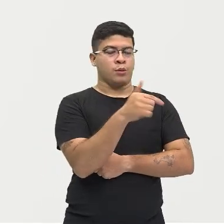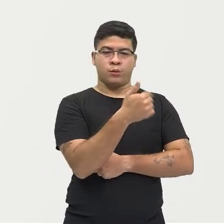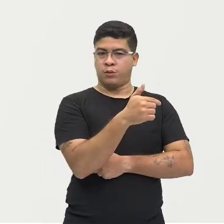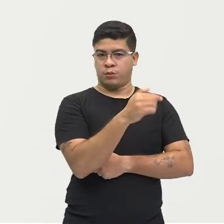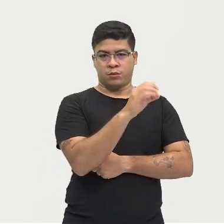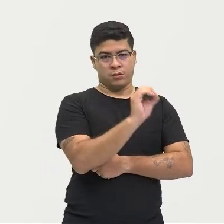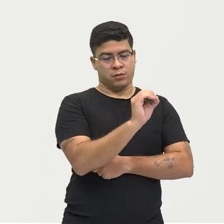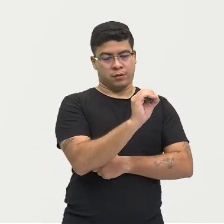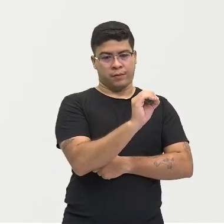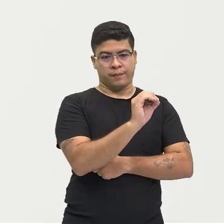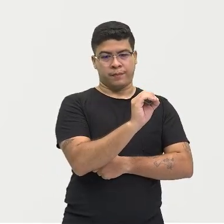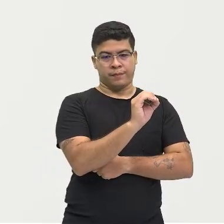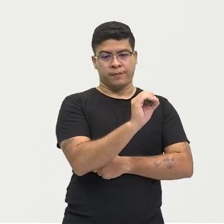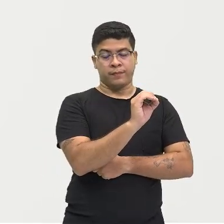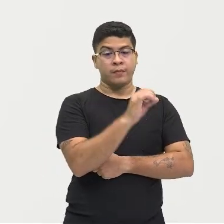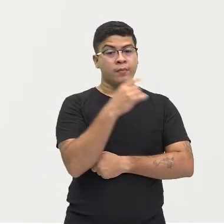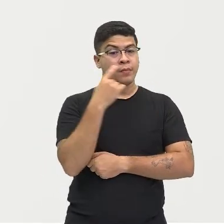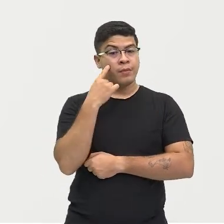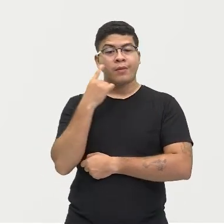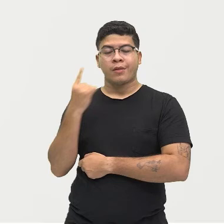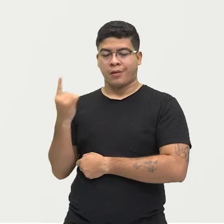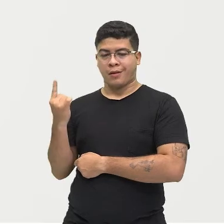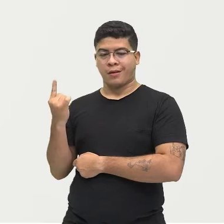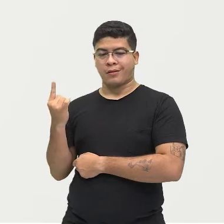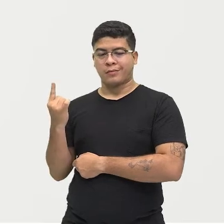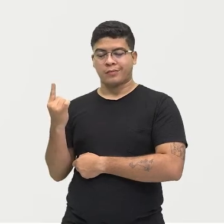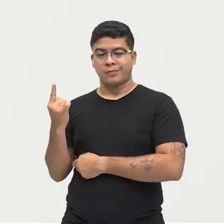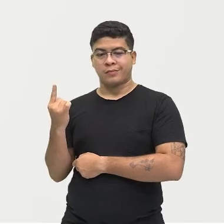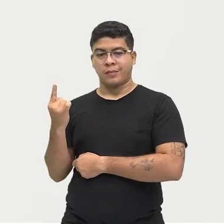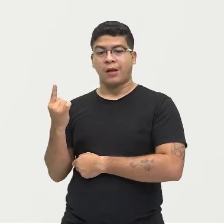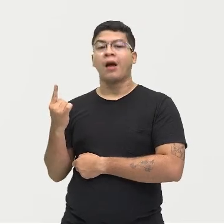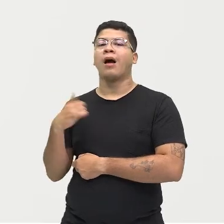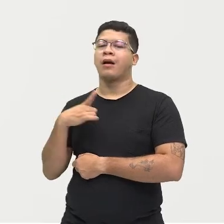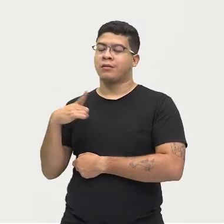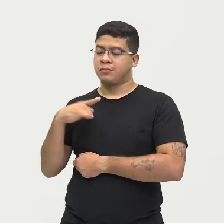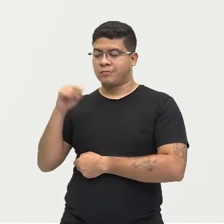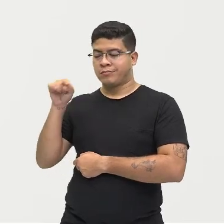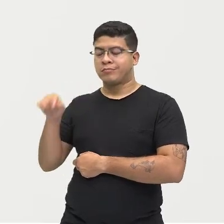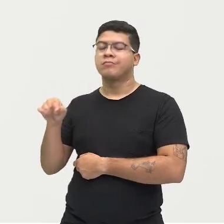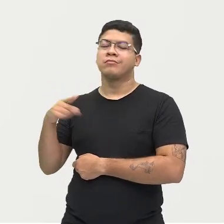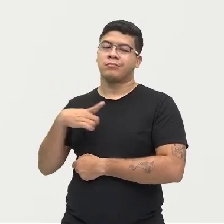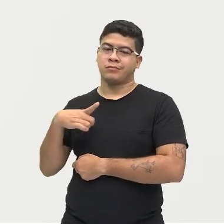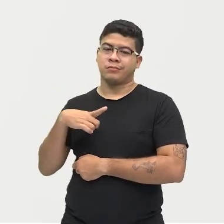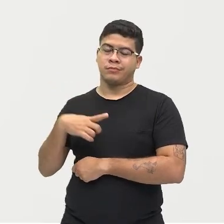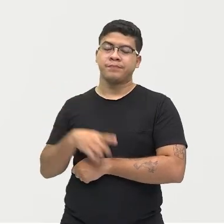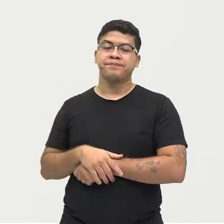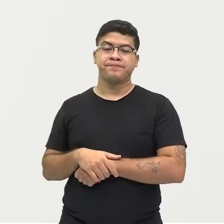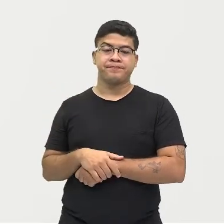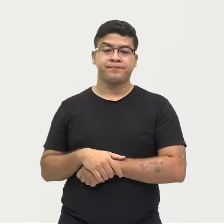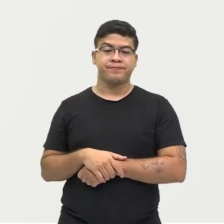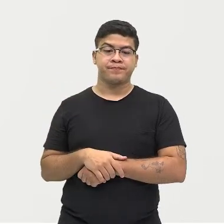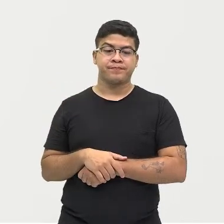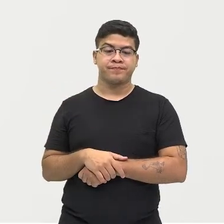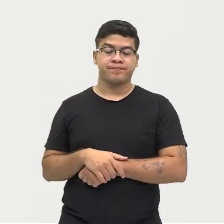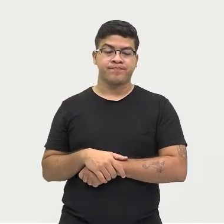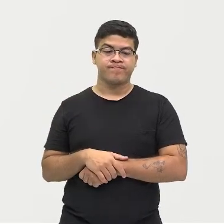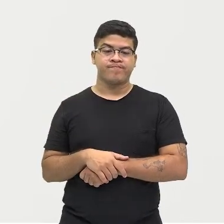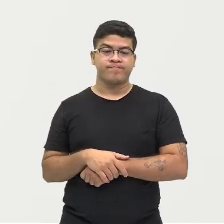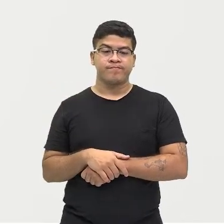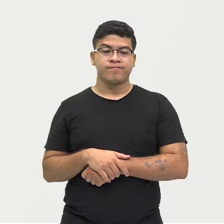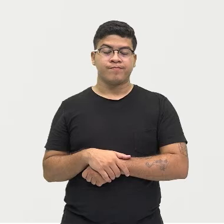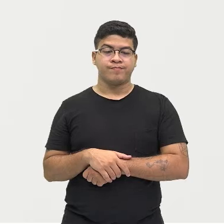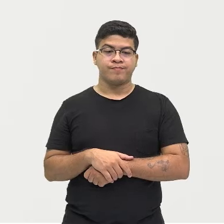NH2 ou NH, dependendo de quantos hidrogênios foram substituídos. Mas na amida